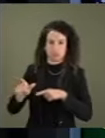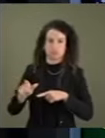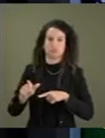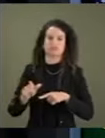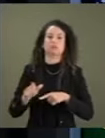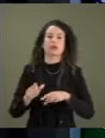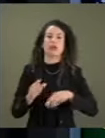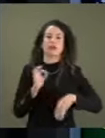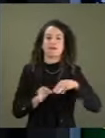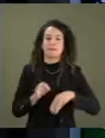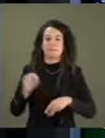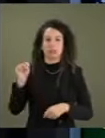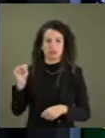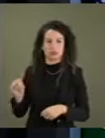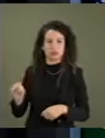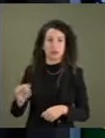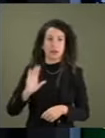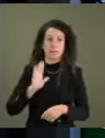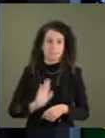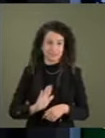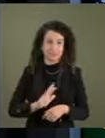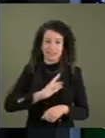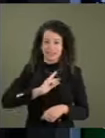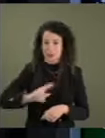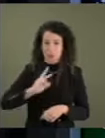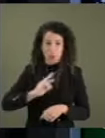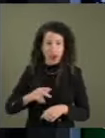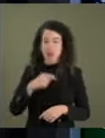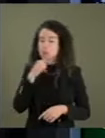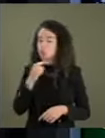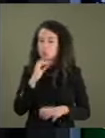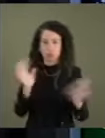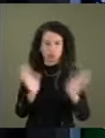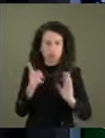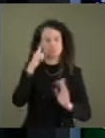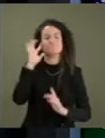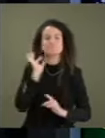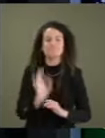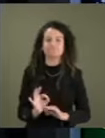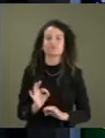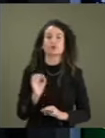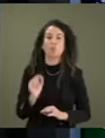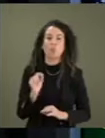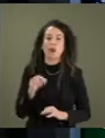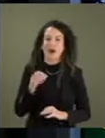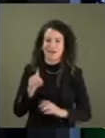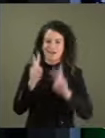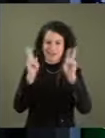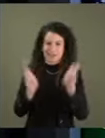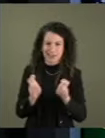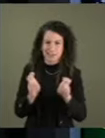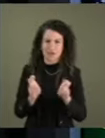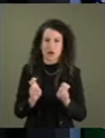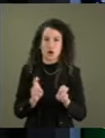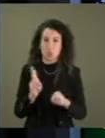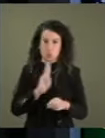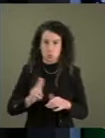ao descriminalizar o porte de drogas para uso pessoal, fomentando assim o seu